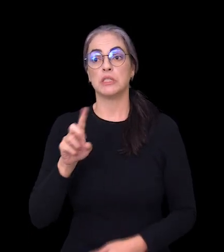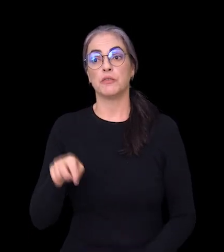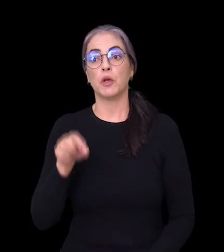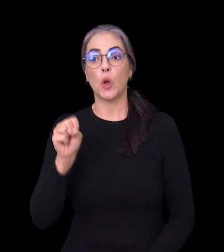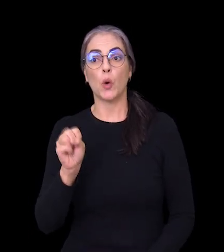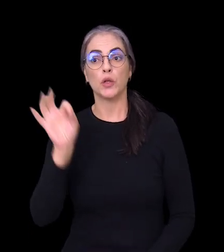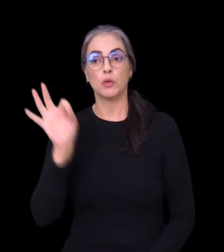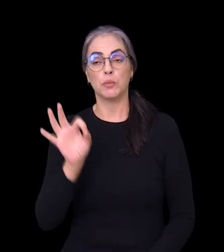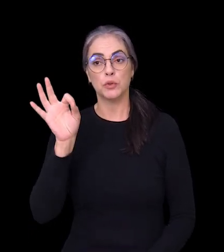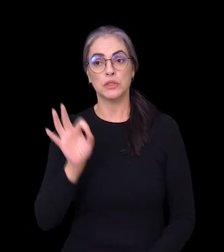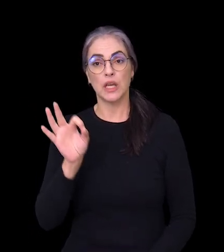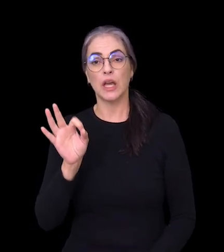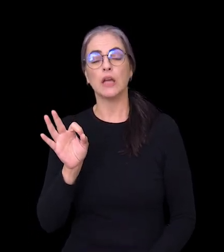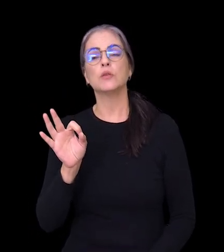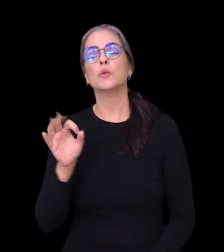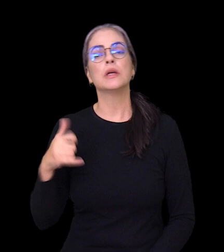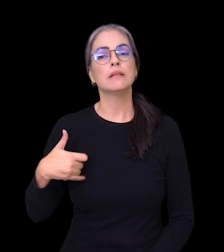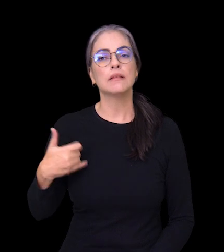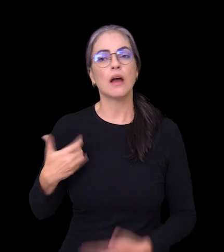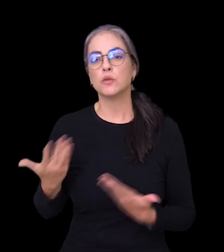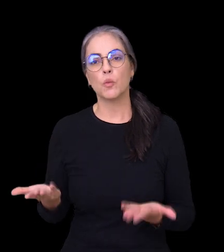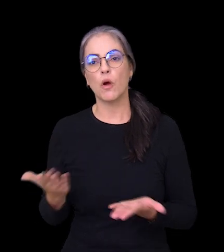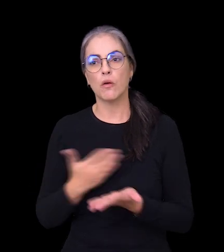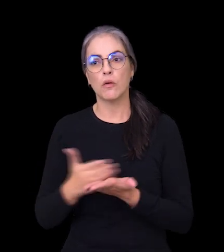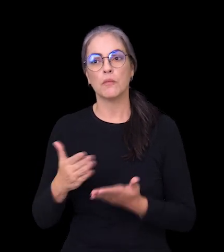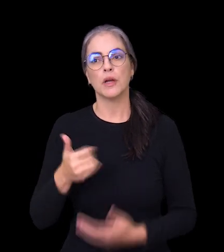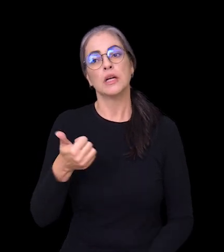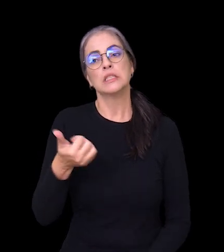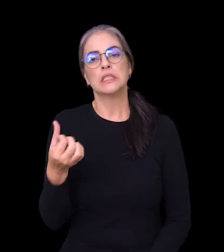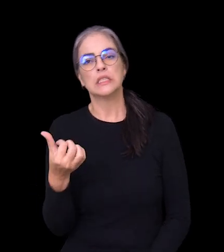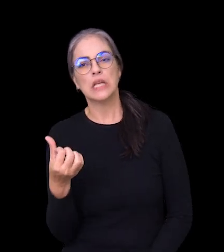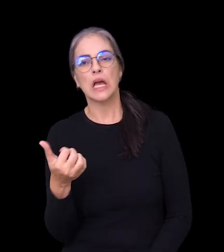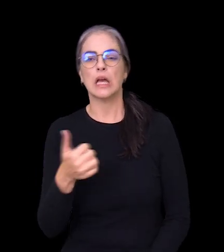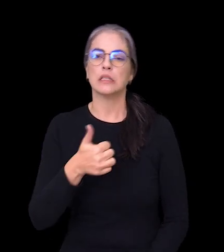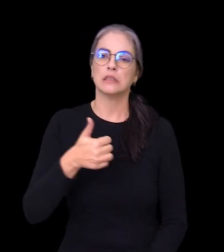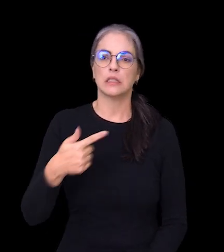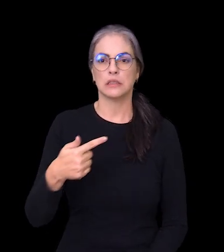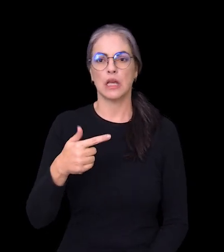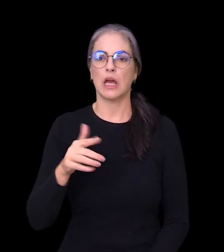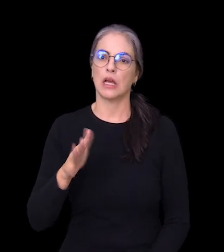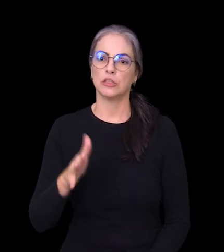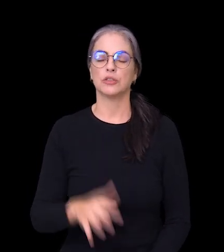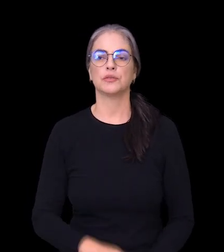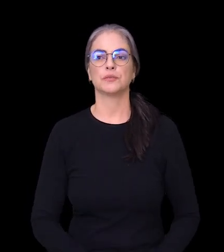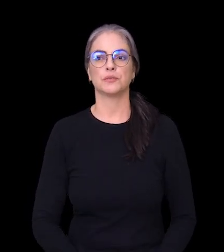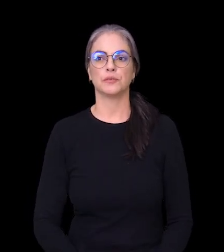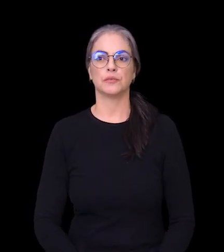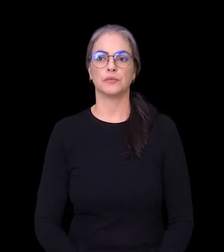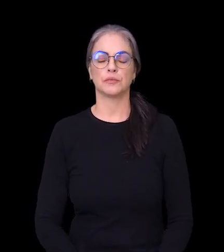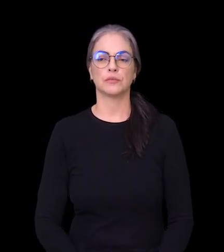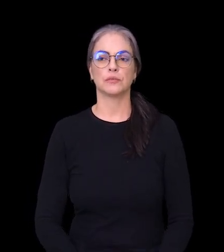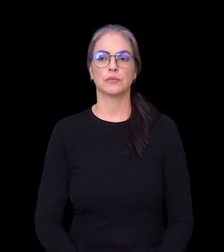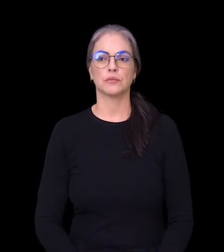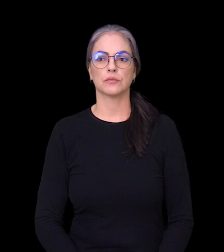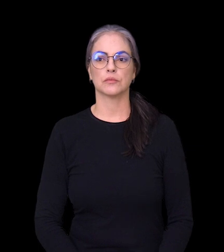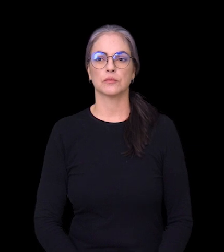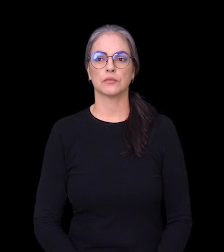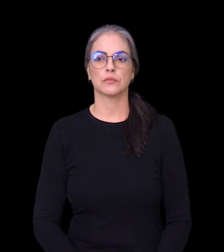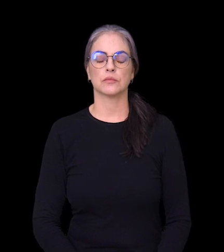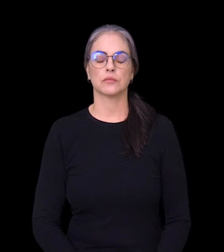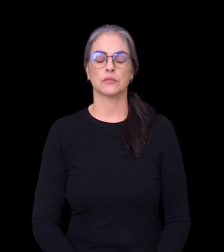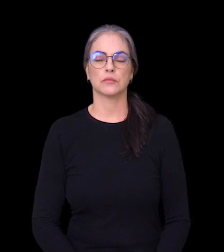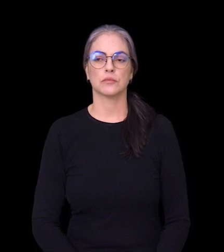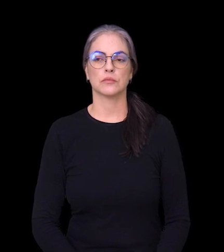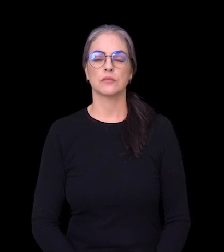55,8% iniciação entre 16 e 17 anos. Essa média, se a gente